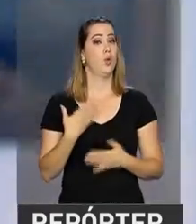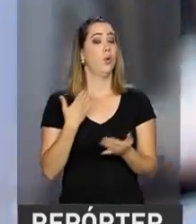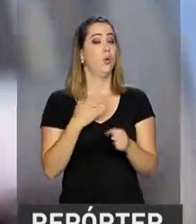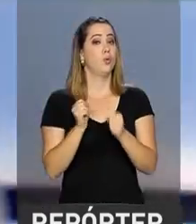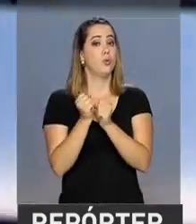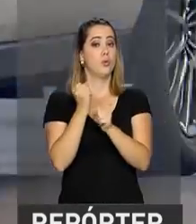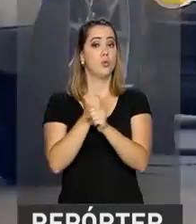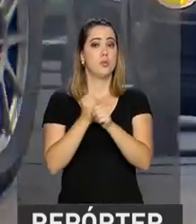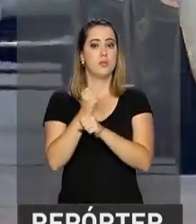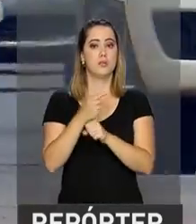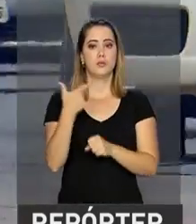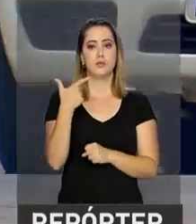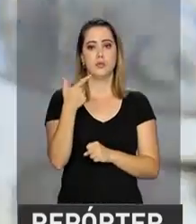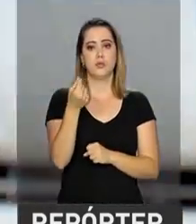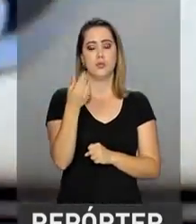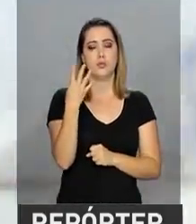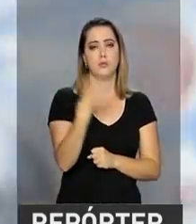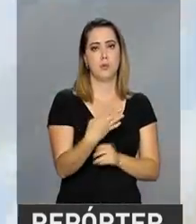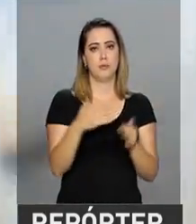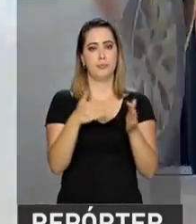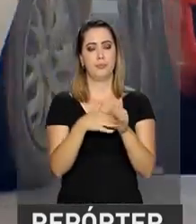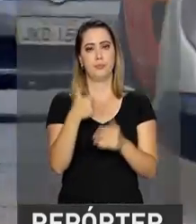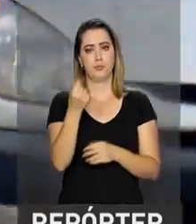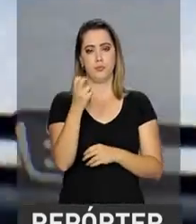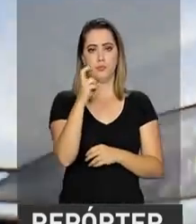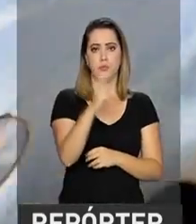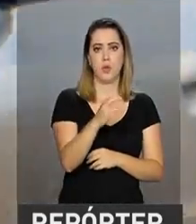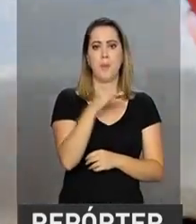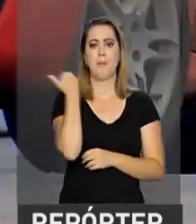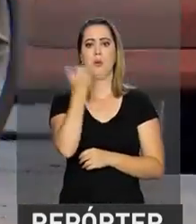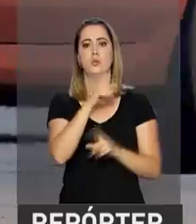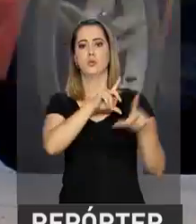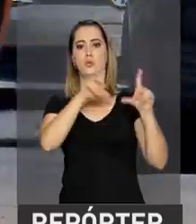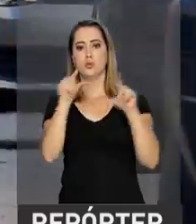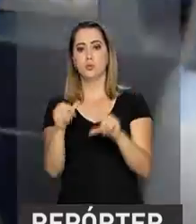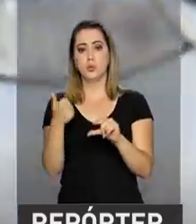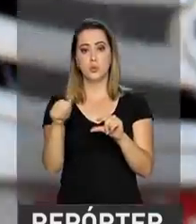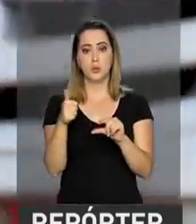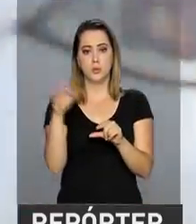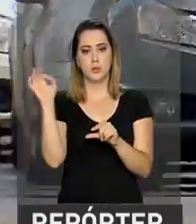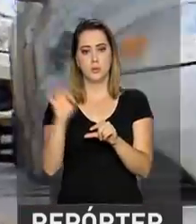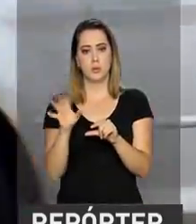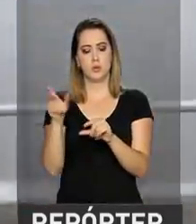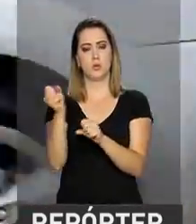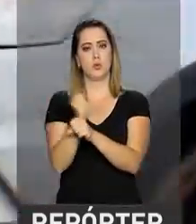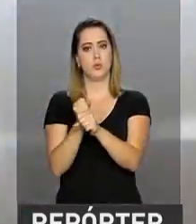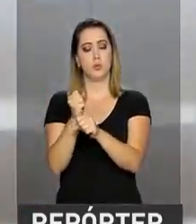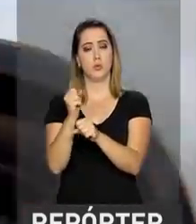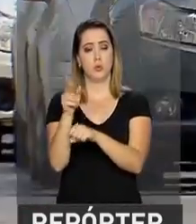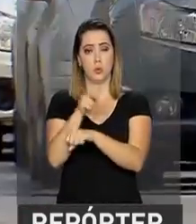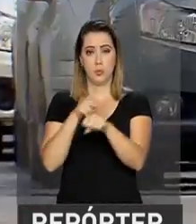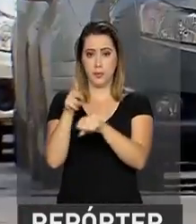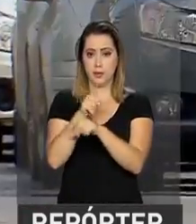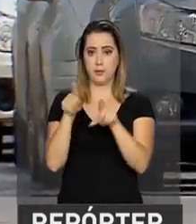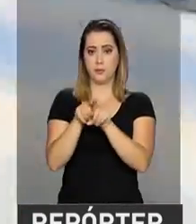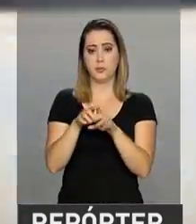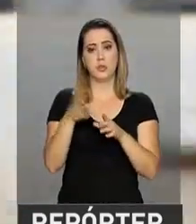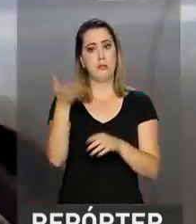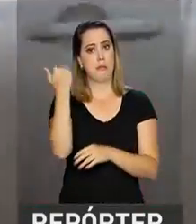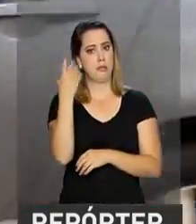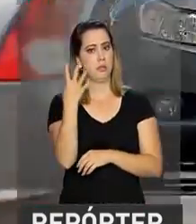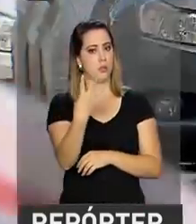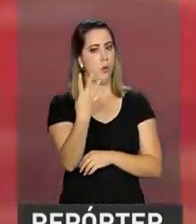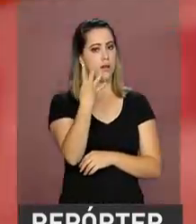2015 o número de mortes em acidentes de trânsito diminuiu 11% em todo o país passando de quase 44